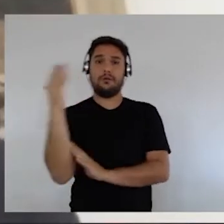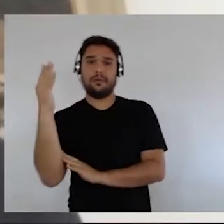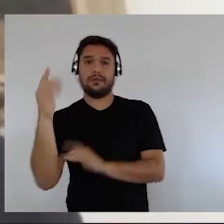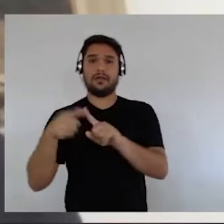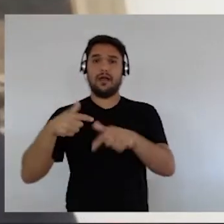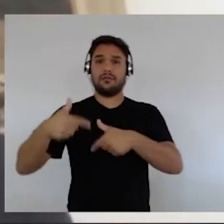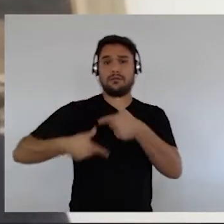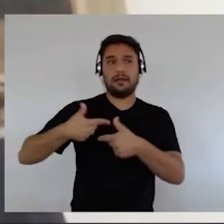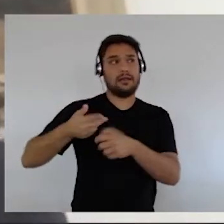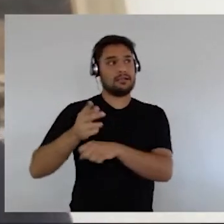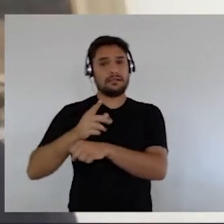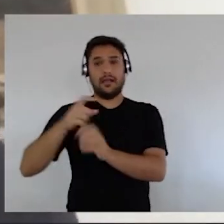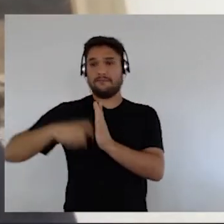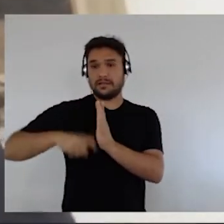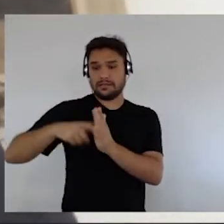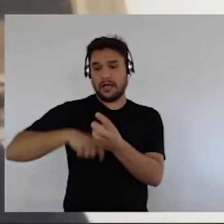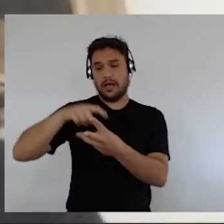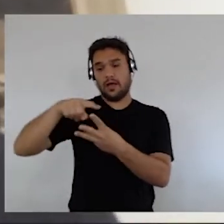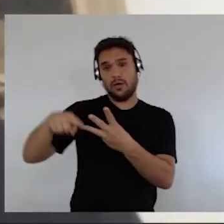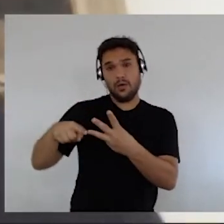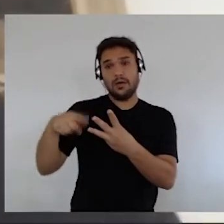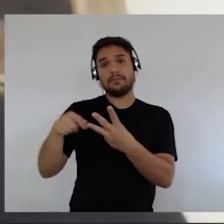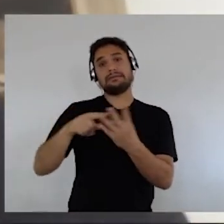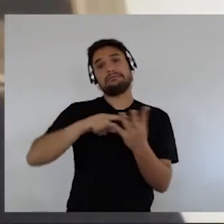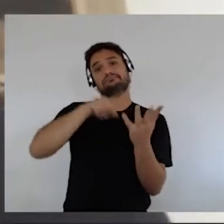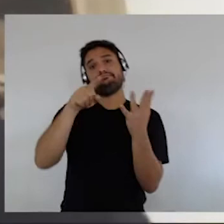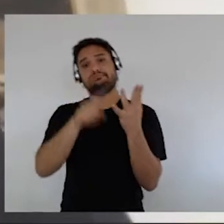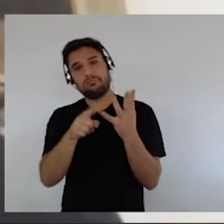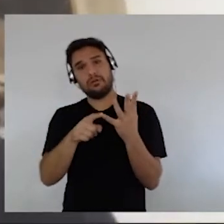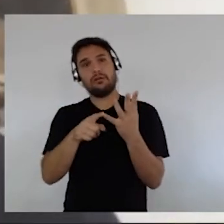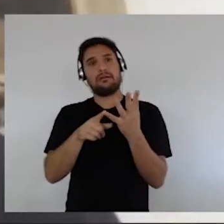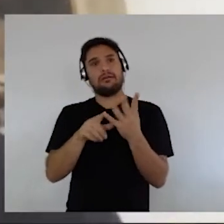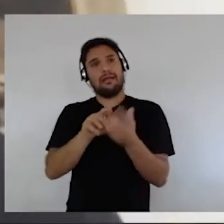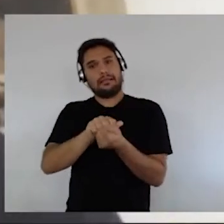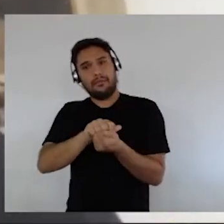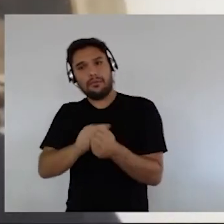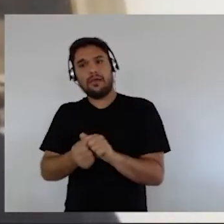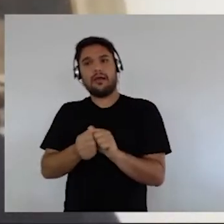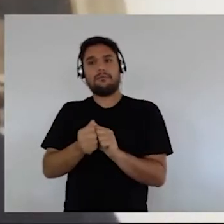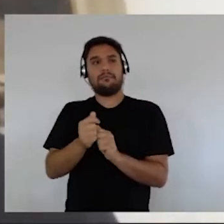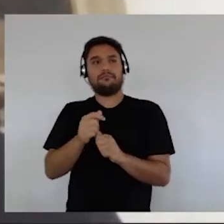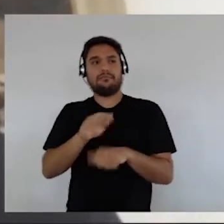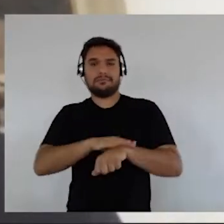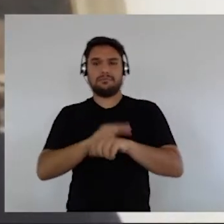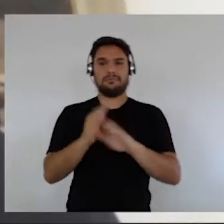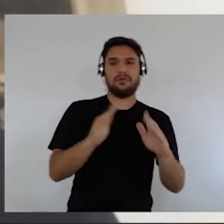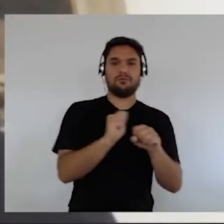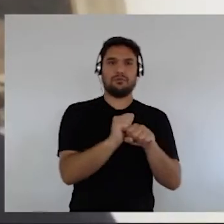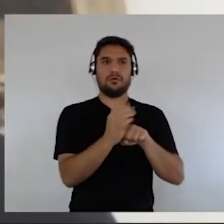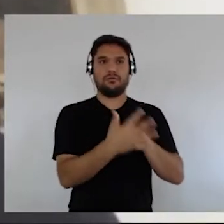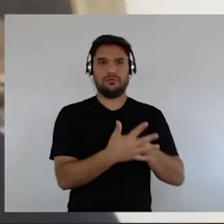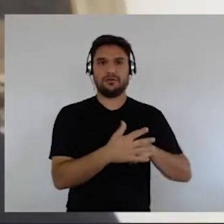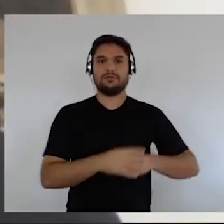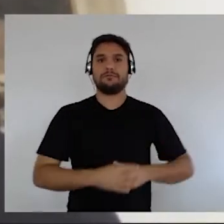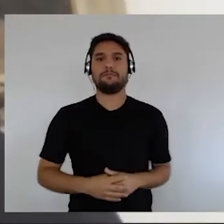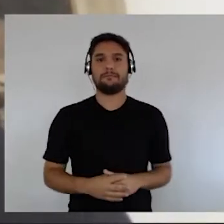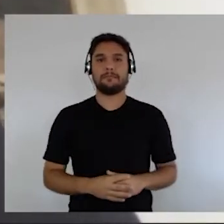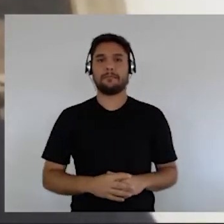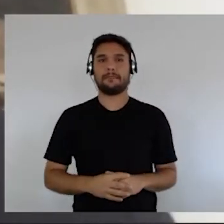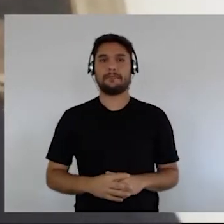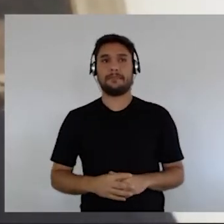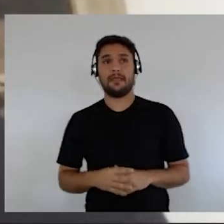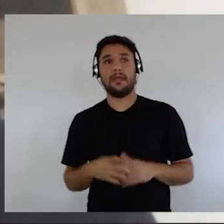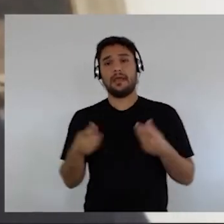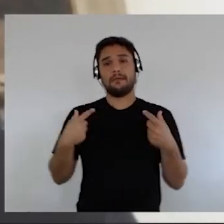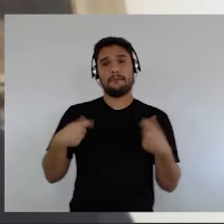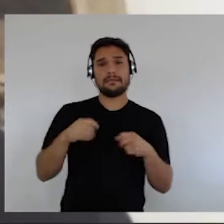trabalhista e fiscal, precisam ainda se reinventar para continuar operando em tempos de Covid-19. E é preciso